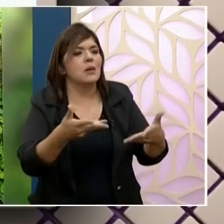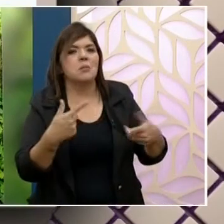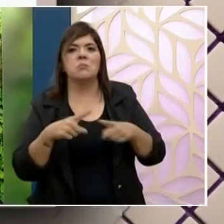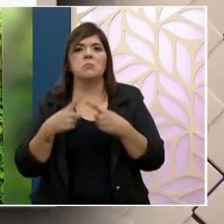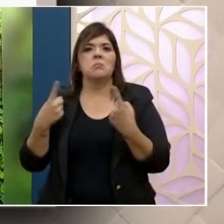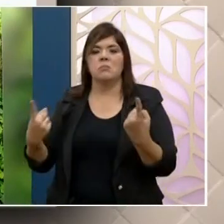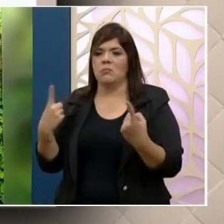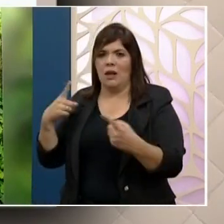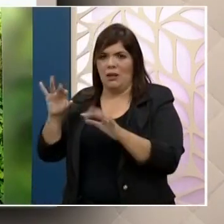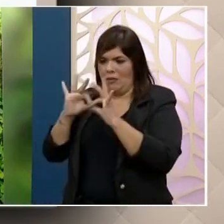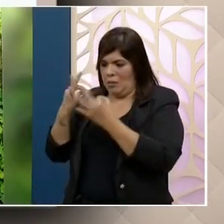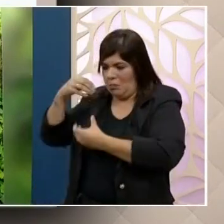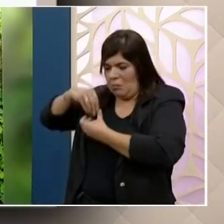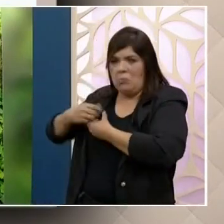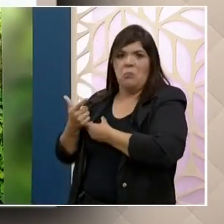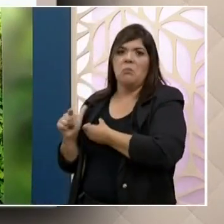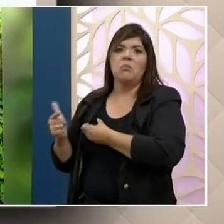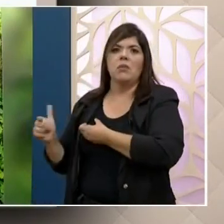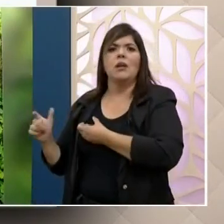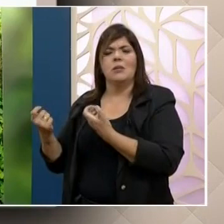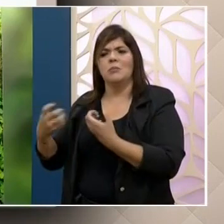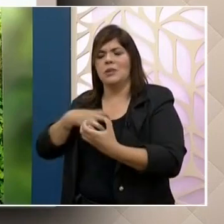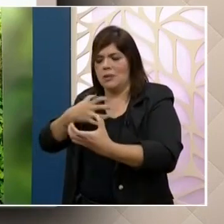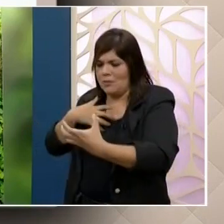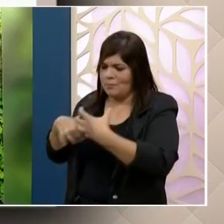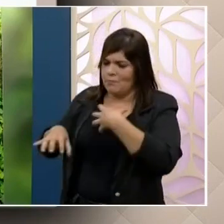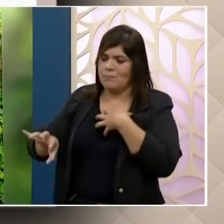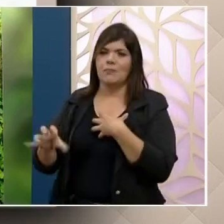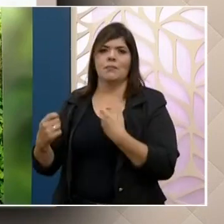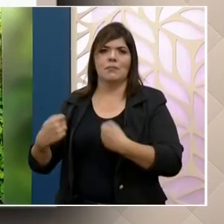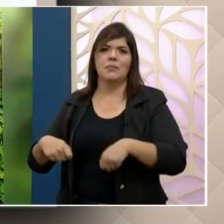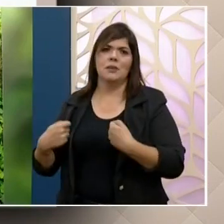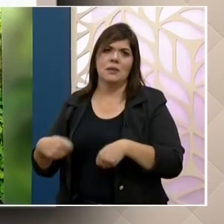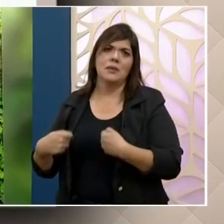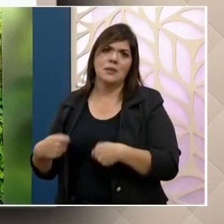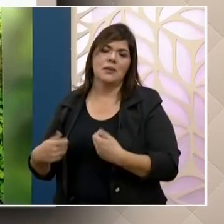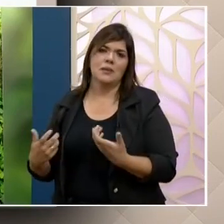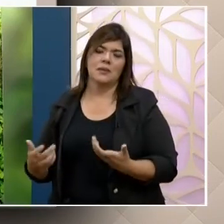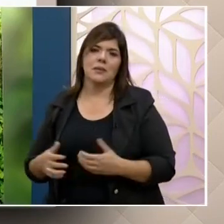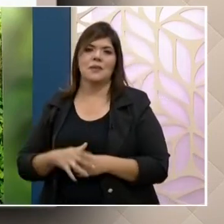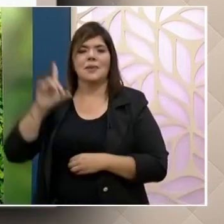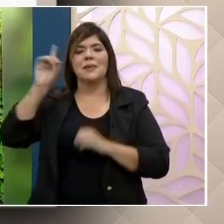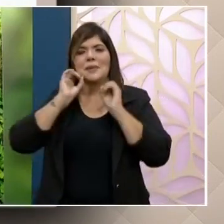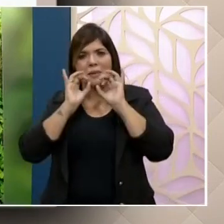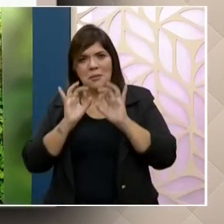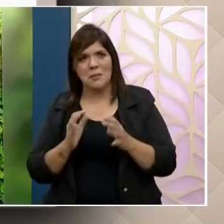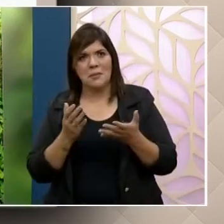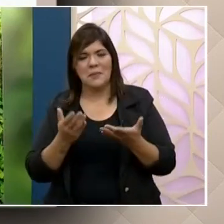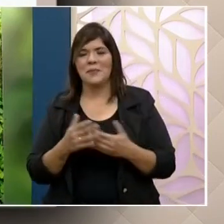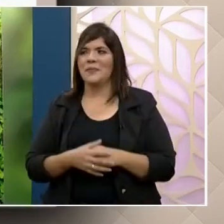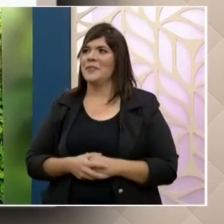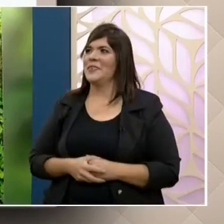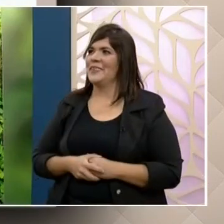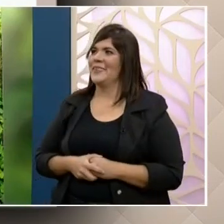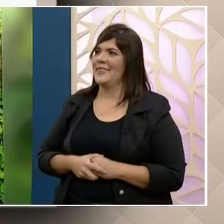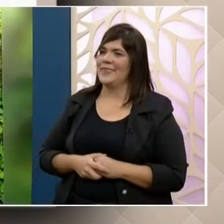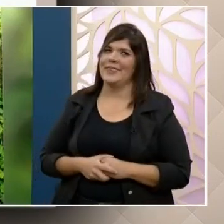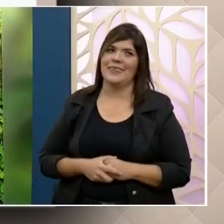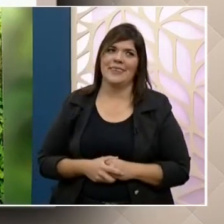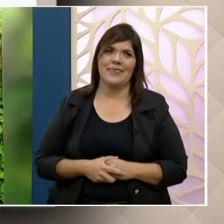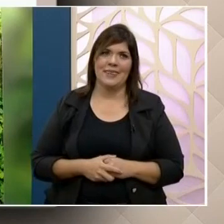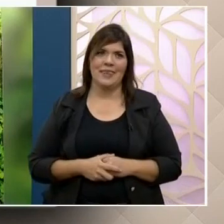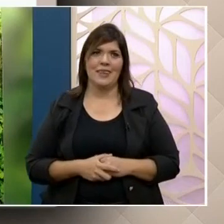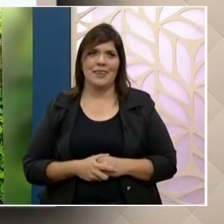temos que ter empatia e compaixão. Deus abençoe vocês.